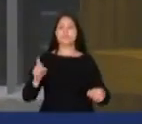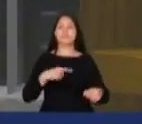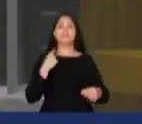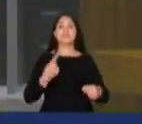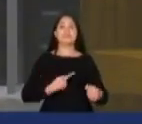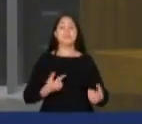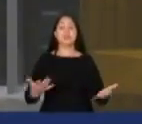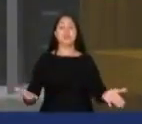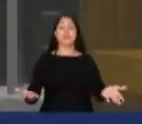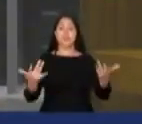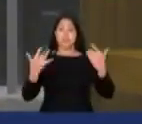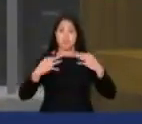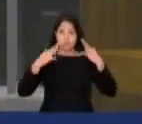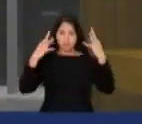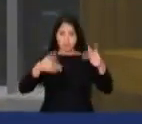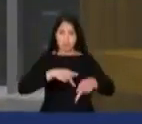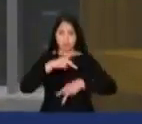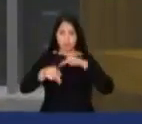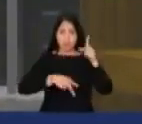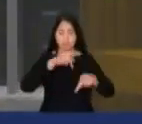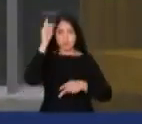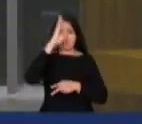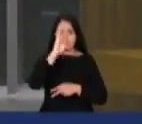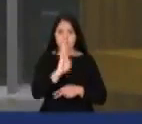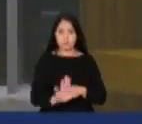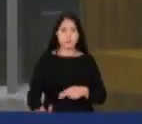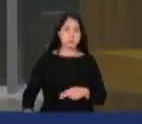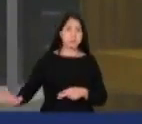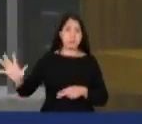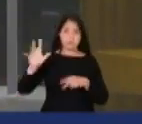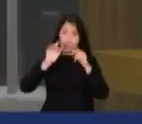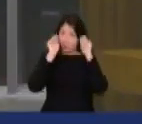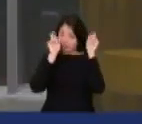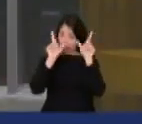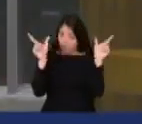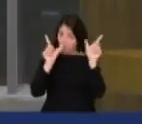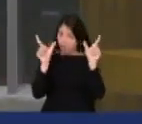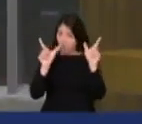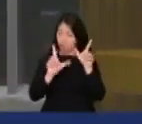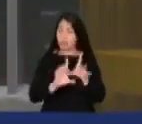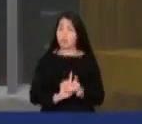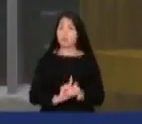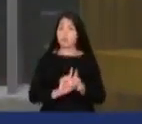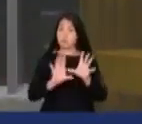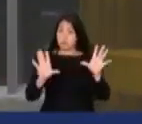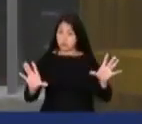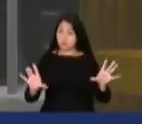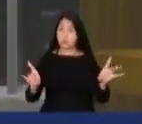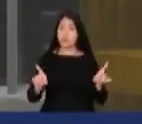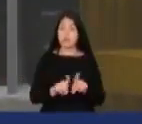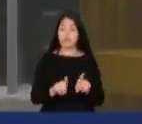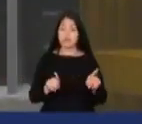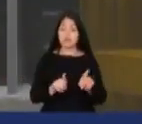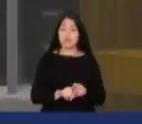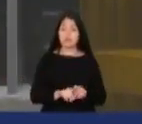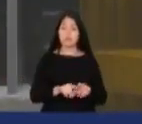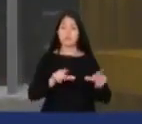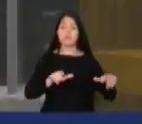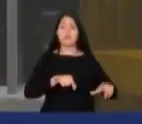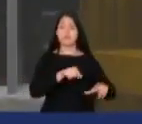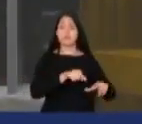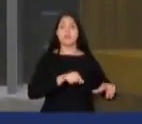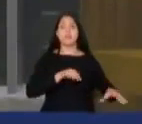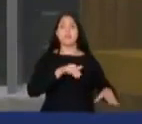brasileiras e brasileiros a ficarem alertas na defesa da democracia e do respeito ao resultado das